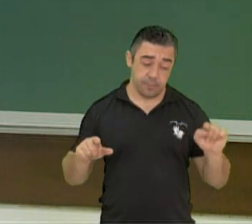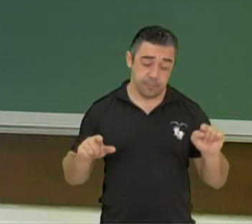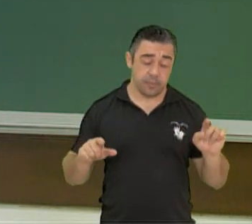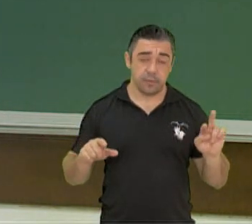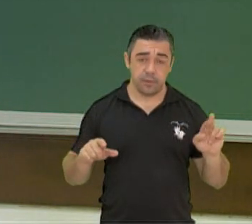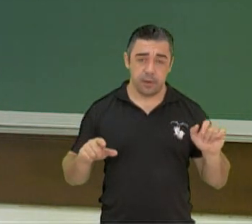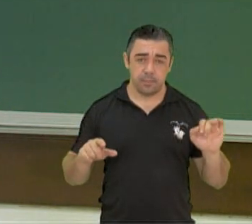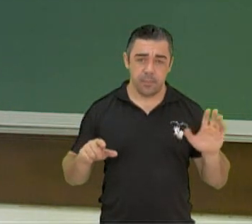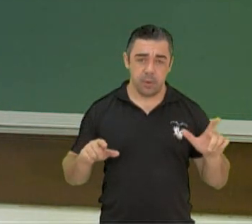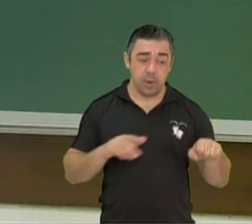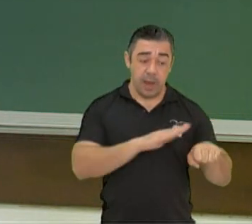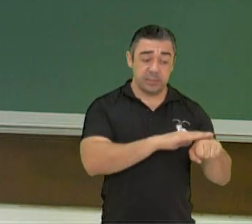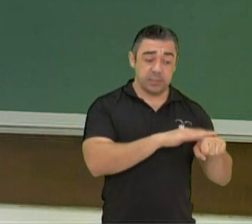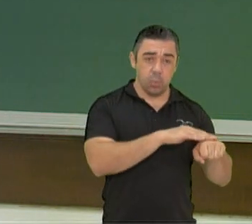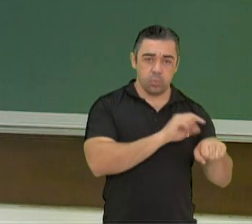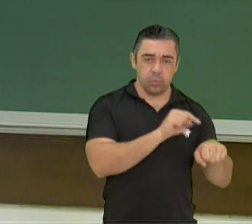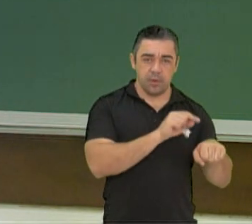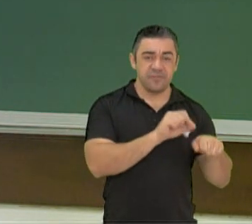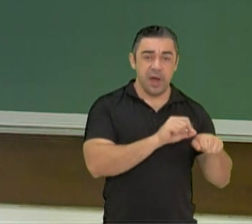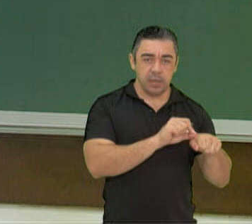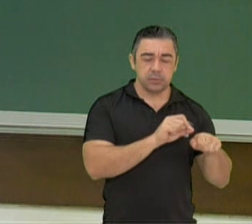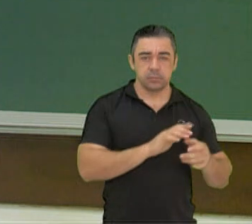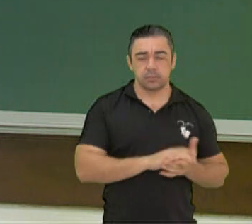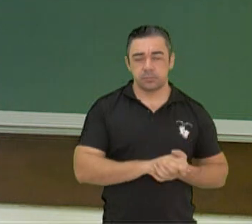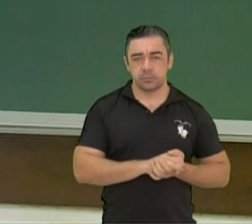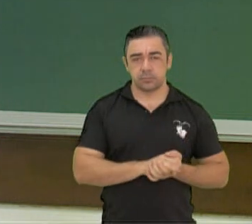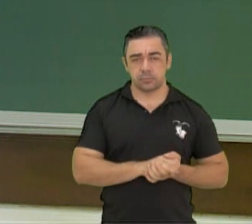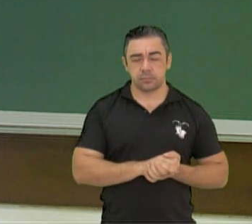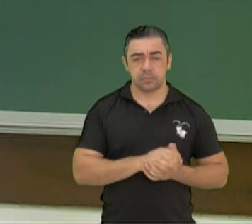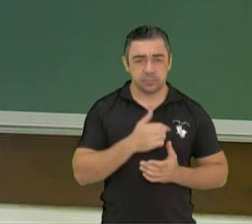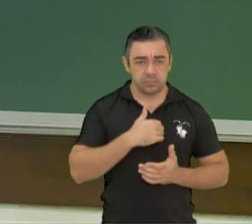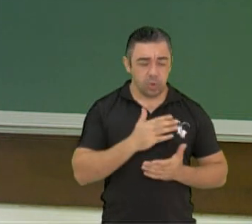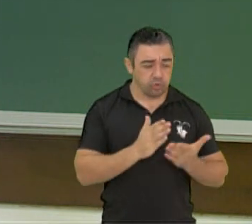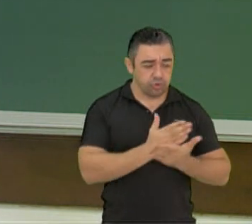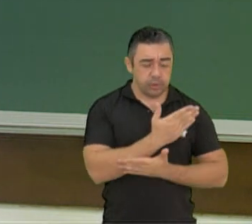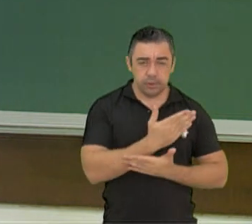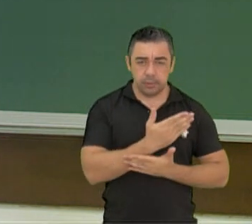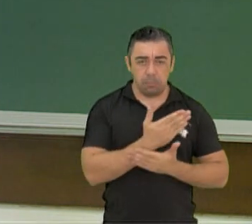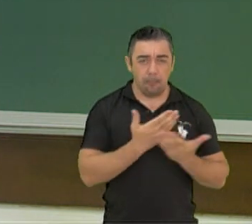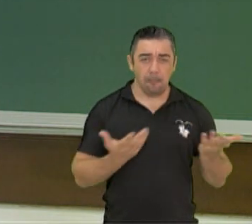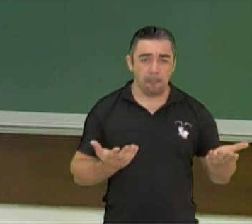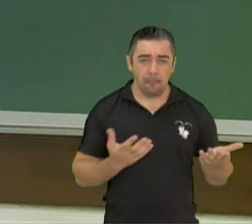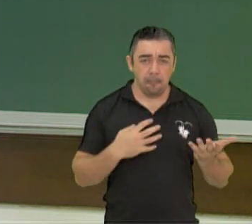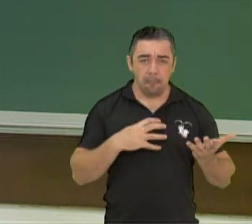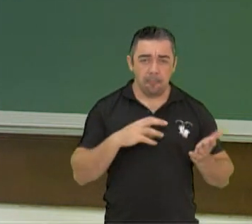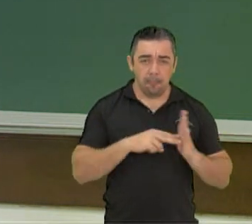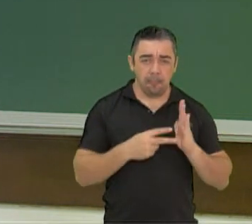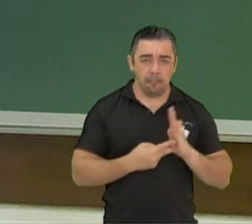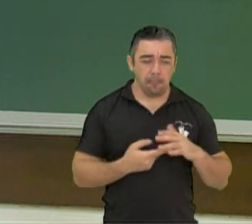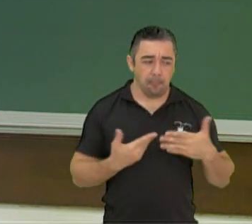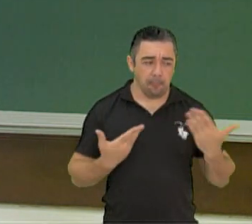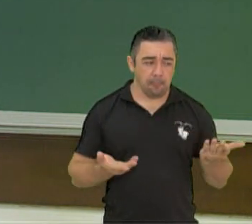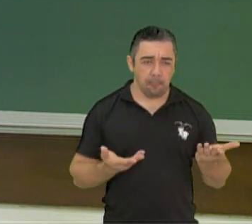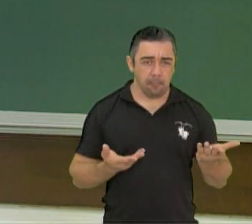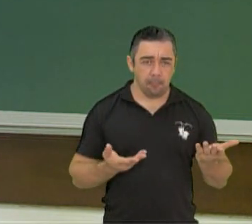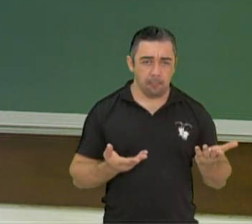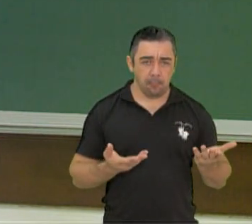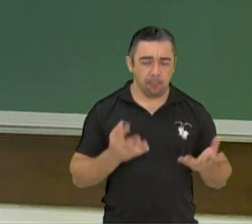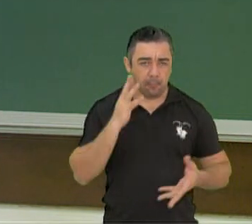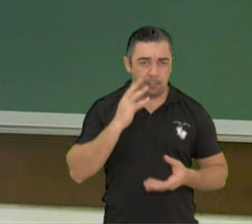verbal, ação, aquilo que faz alguma coisa. Se eu tirar da minha frase, eu não vou entender a frase, vai ficar sem